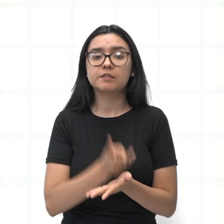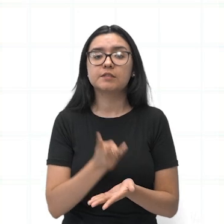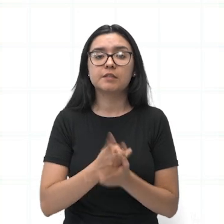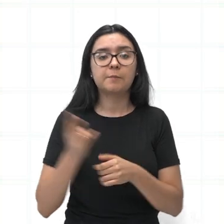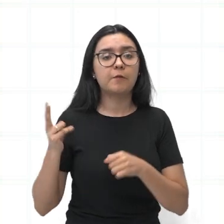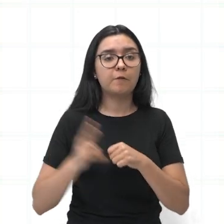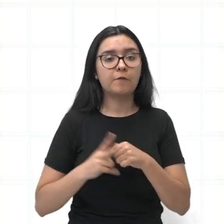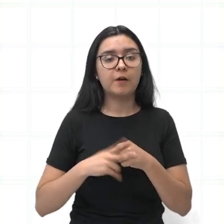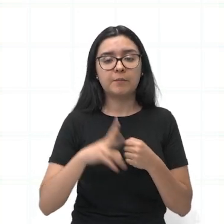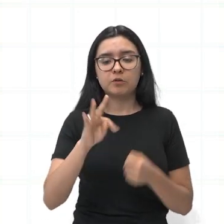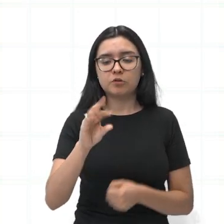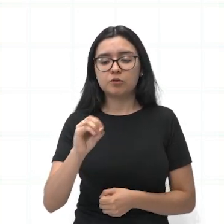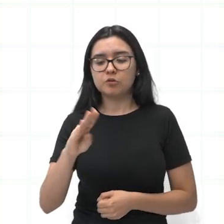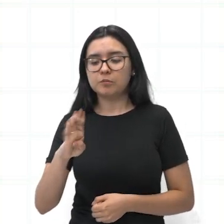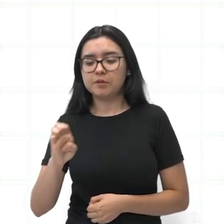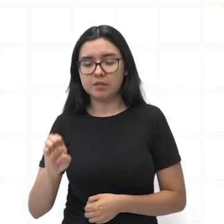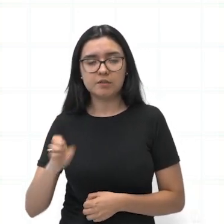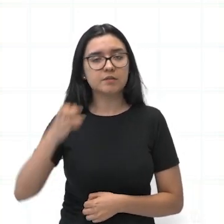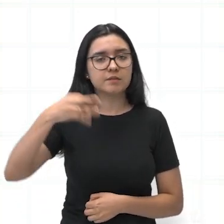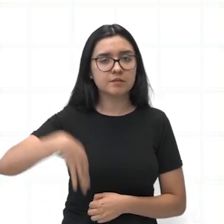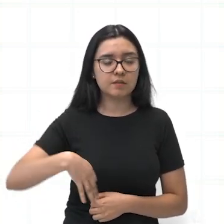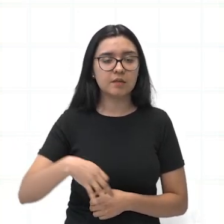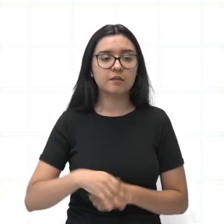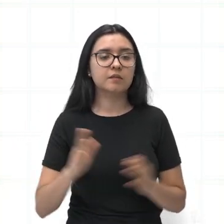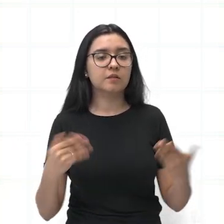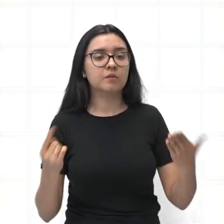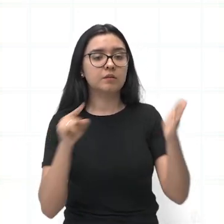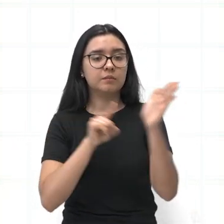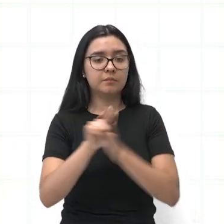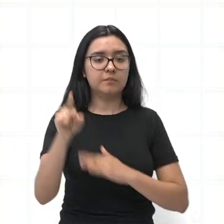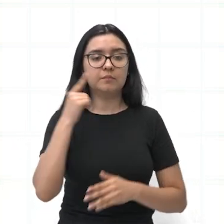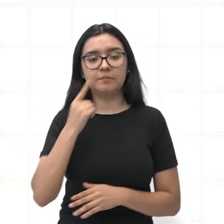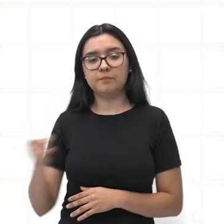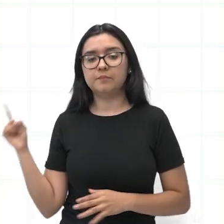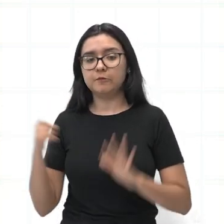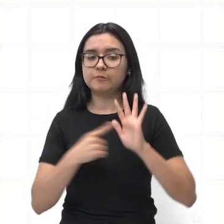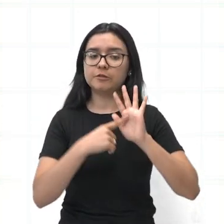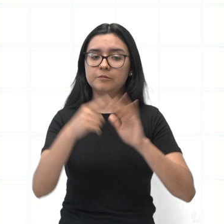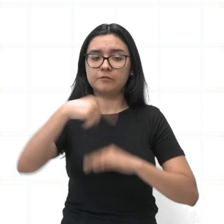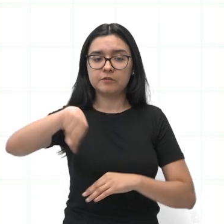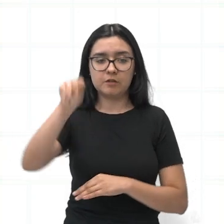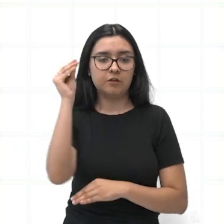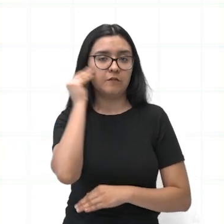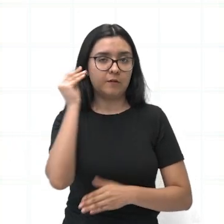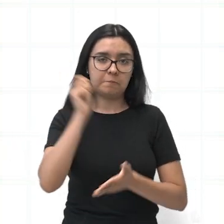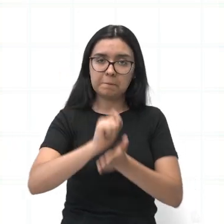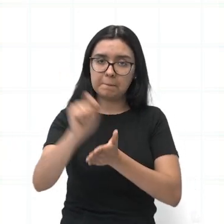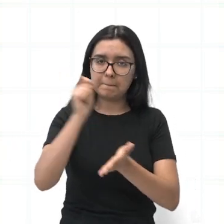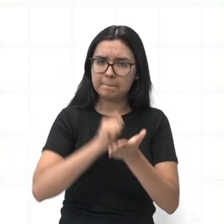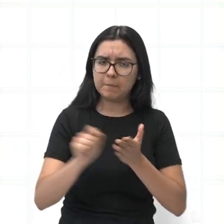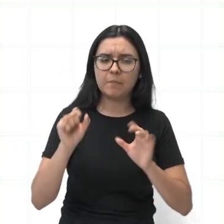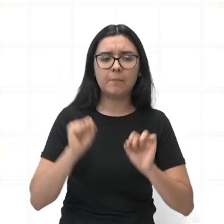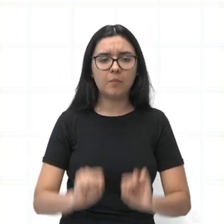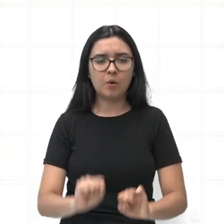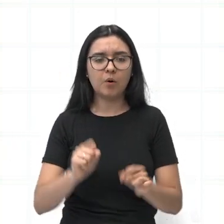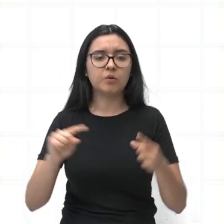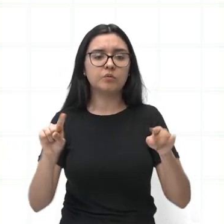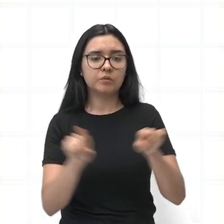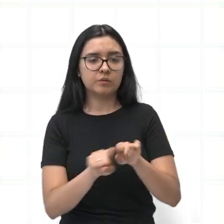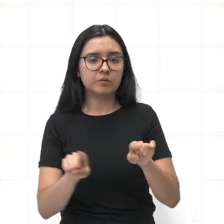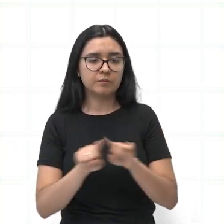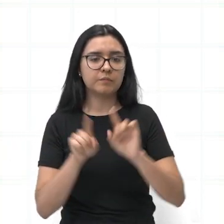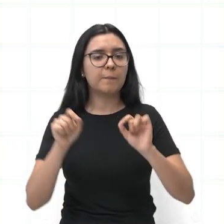o verbo to be, tá? E essa pergunta aqui eu vou colocar aqui para vocês. Anotem aí,